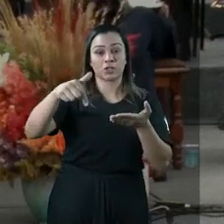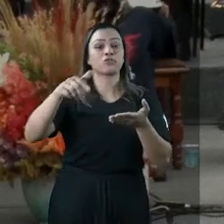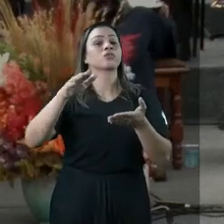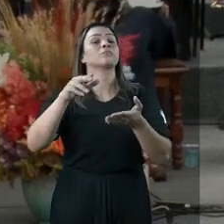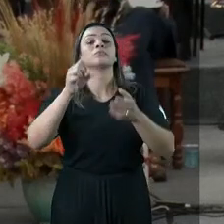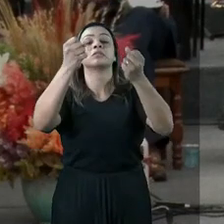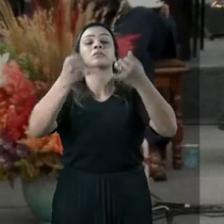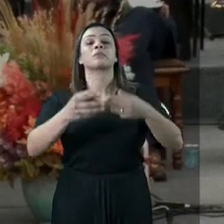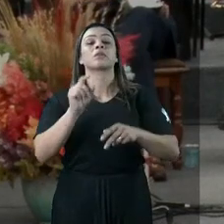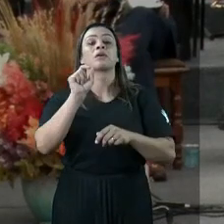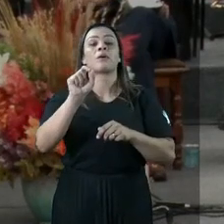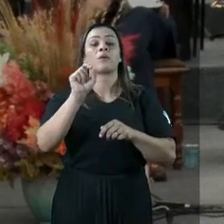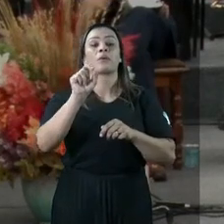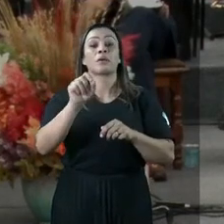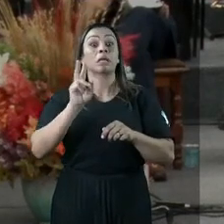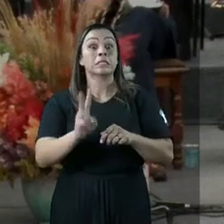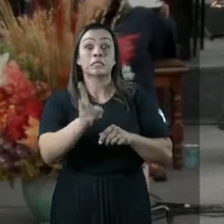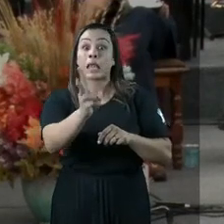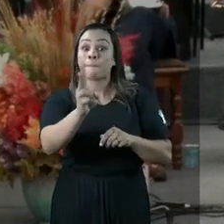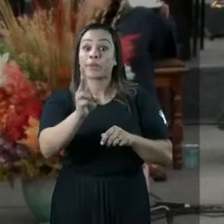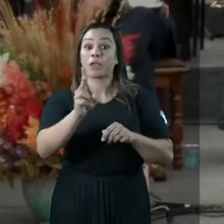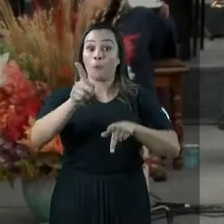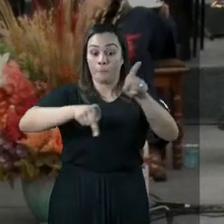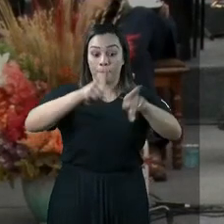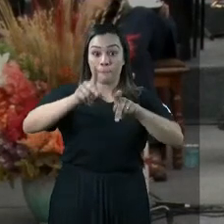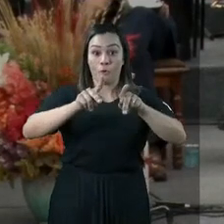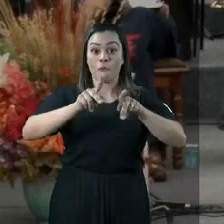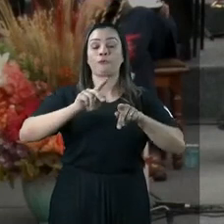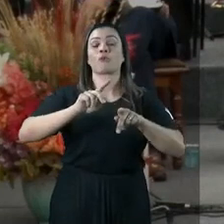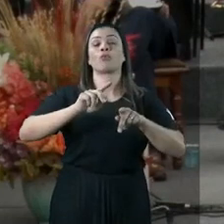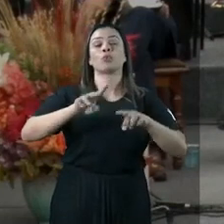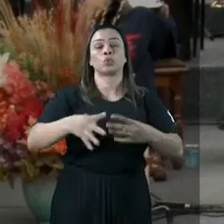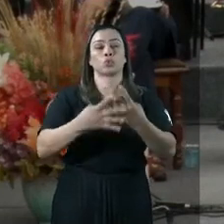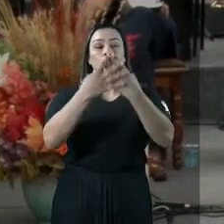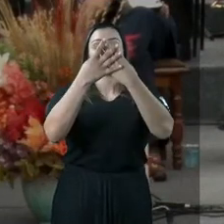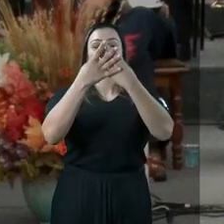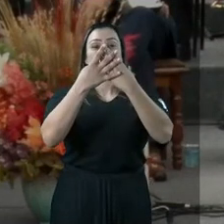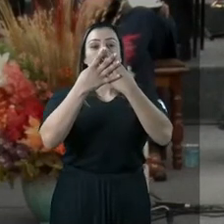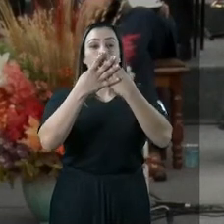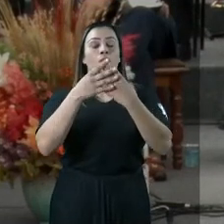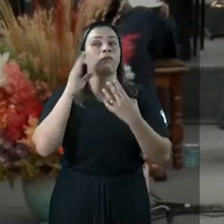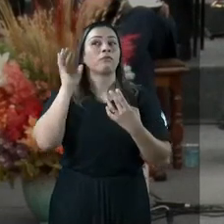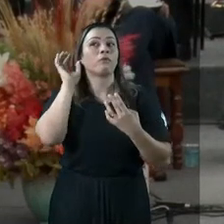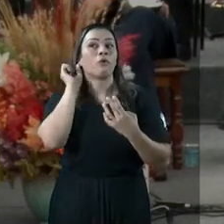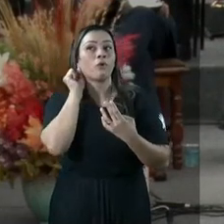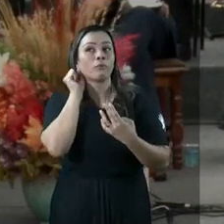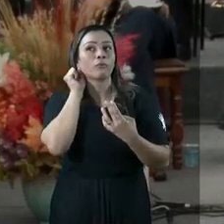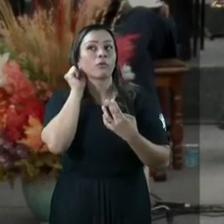Salmo 24 ser cantado no templo, ele se lembra de Davi, Meler, David,